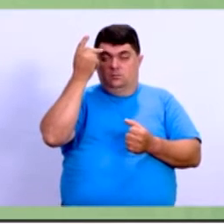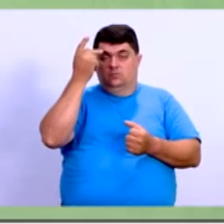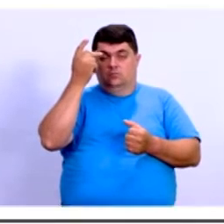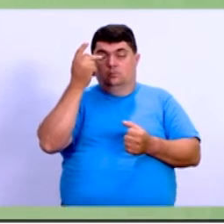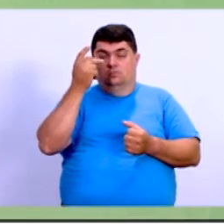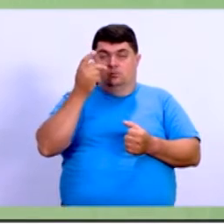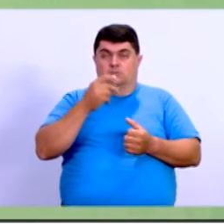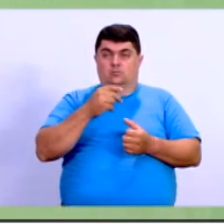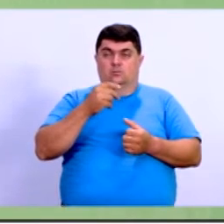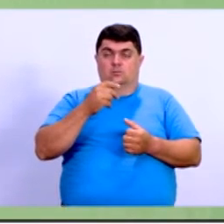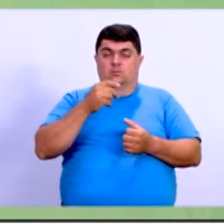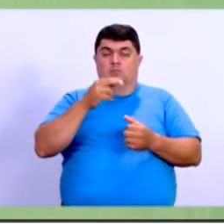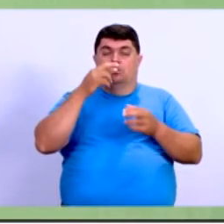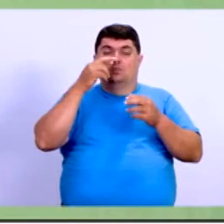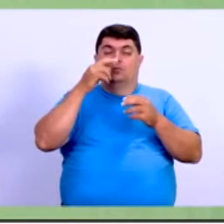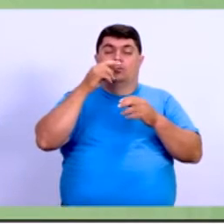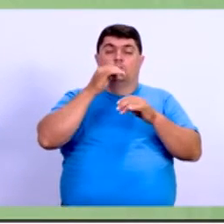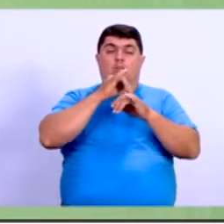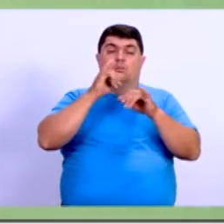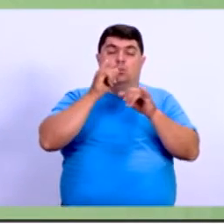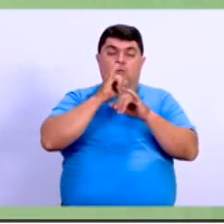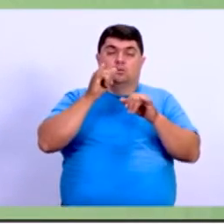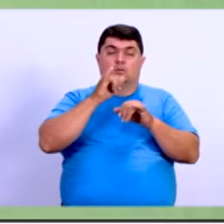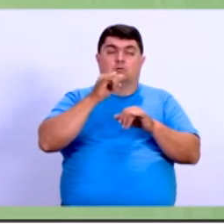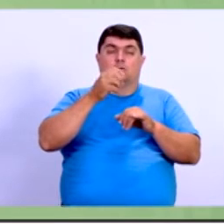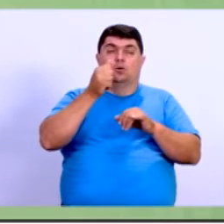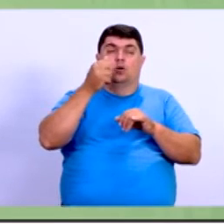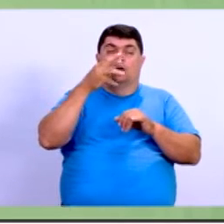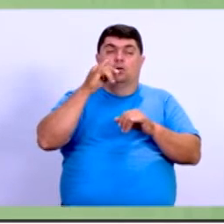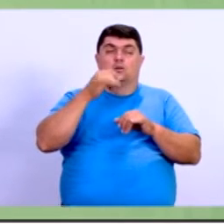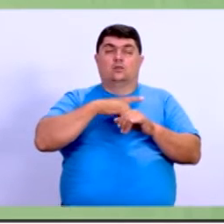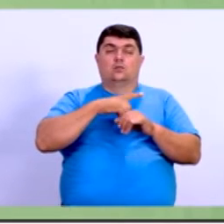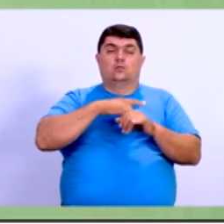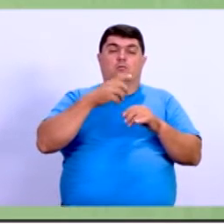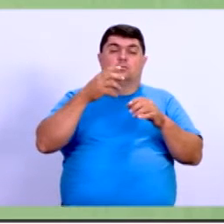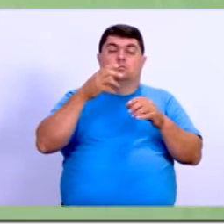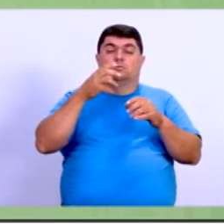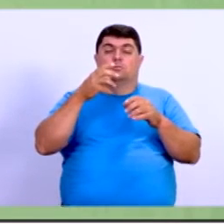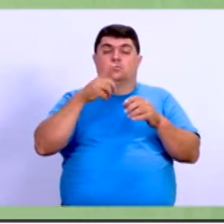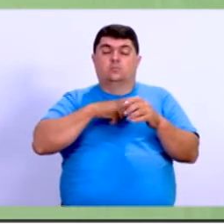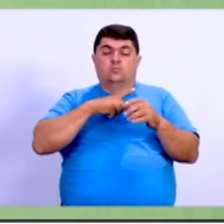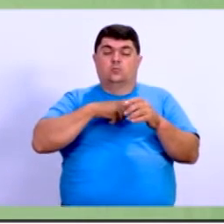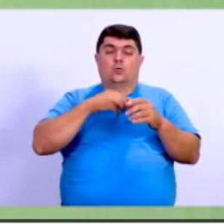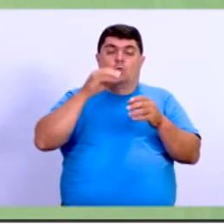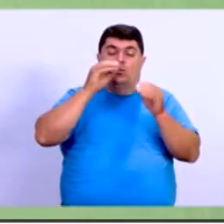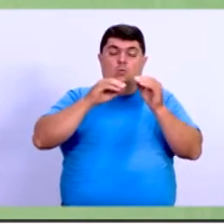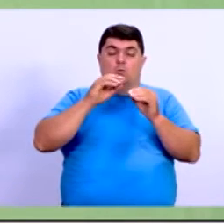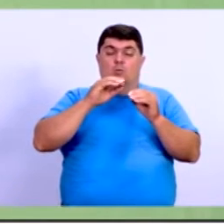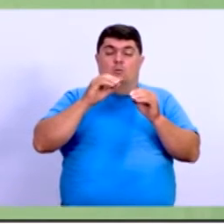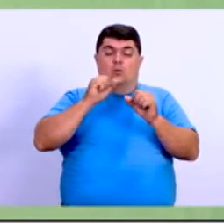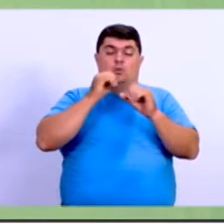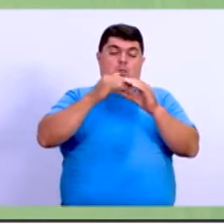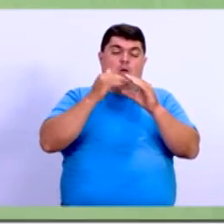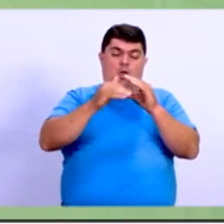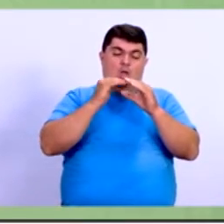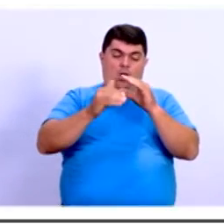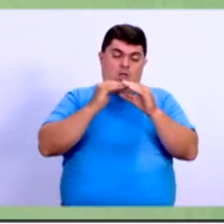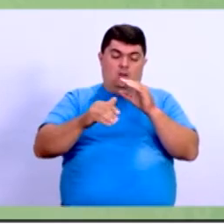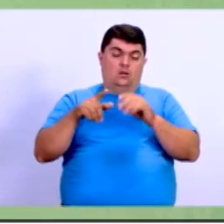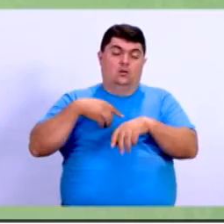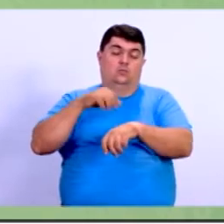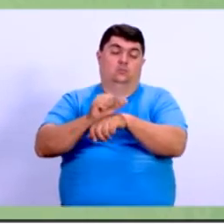processamento. Na mensagem assíncrona, o destinatário está recebendo a mensagem e o emitente pode continuar mandando outras mensagens para